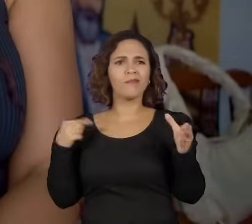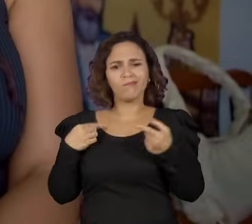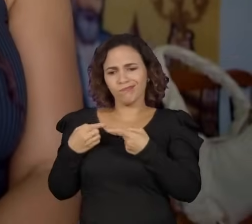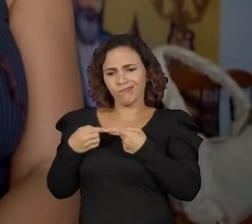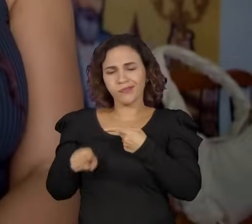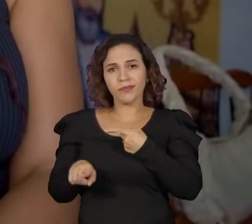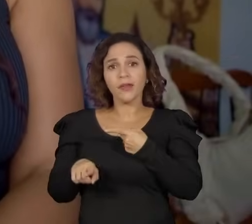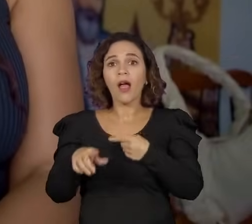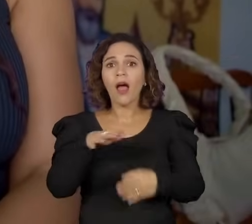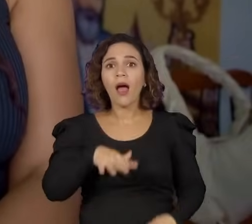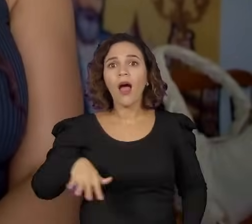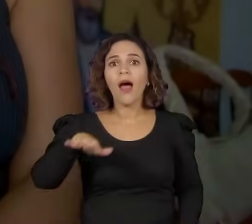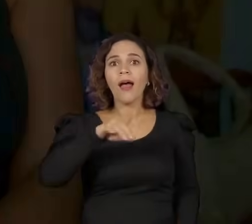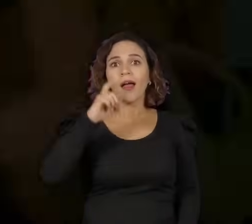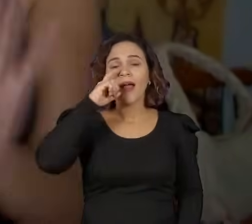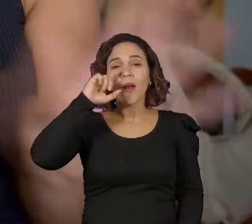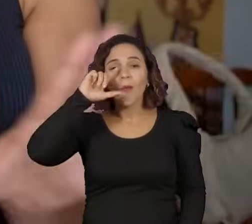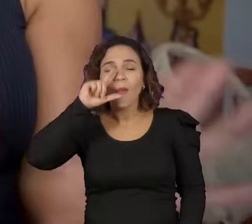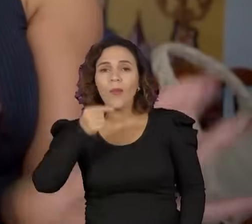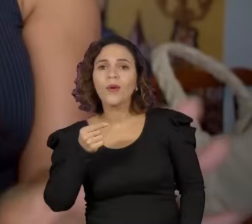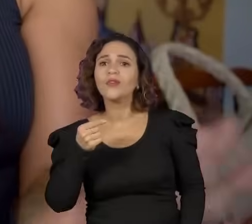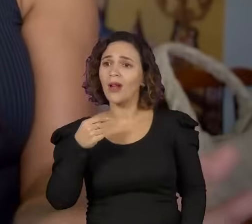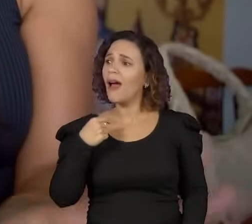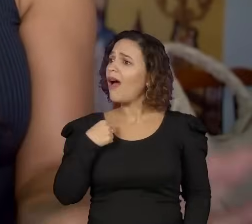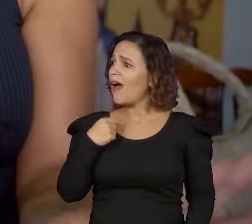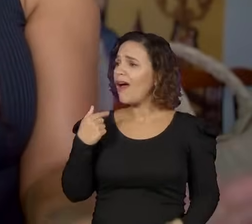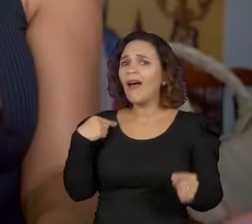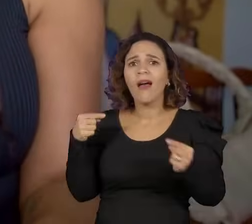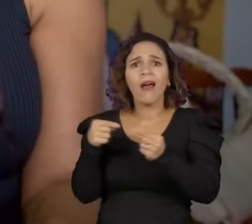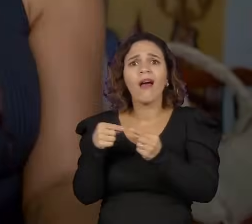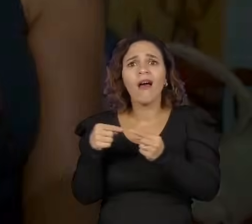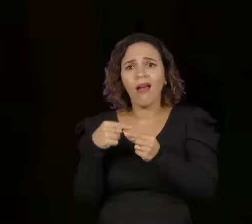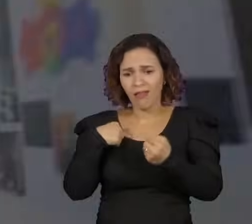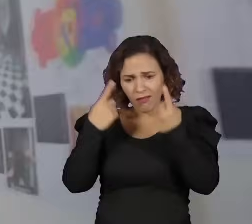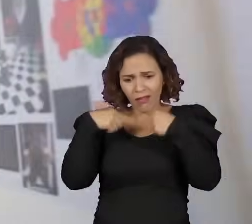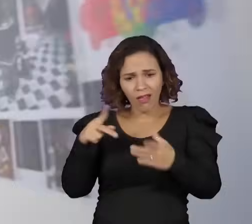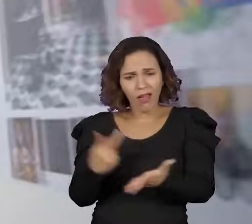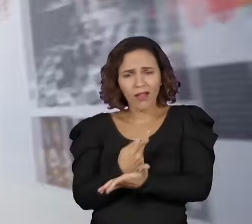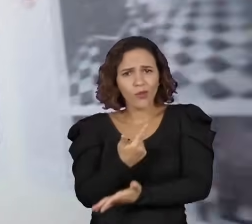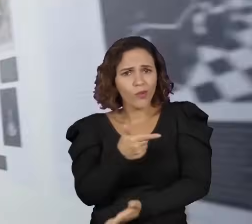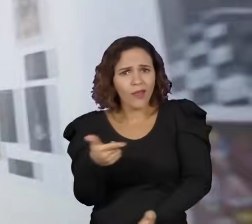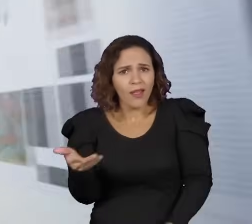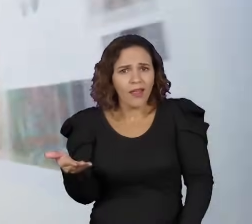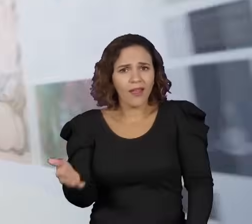com a bruxaria eu passei a entender que eu não tem nada de errado com quem eu sou.